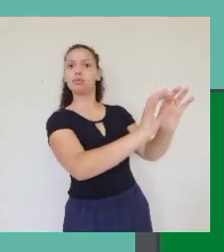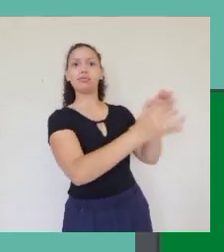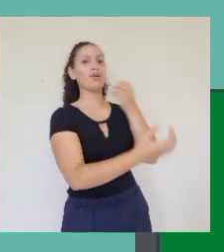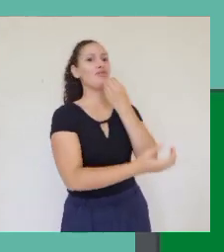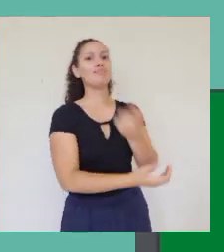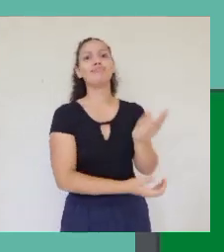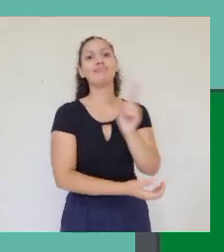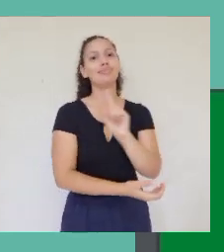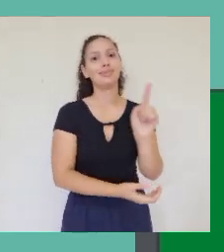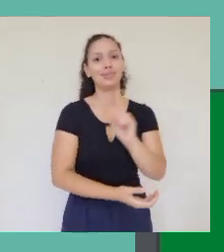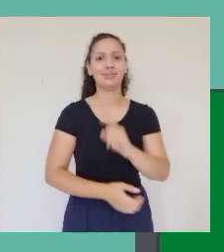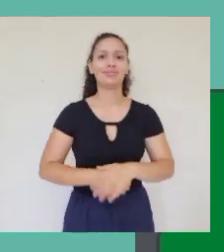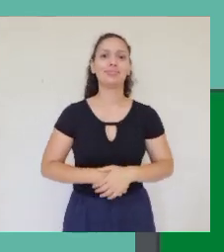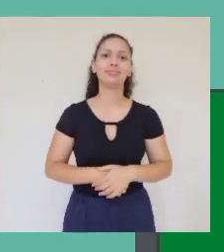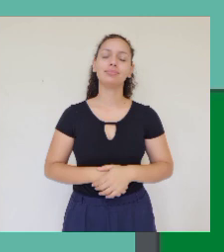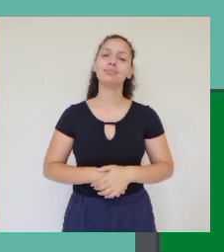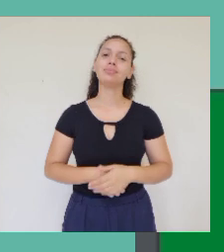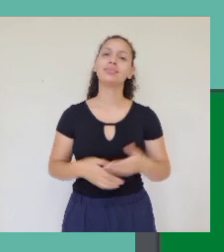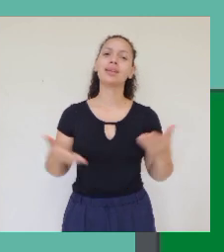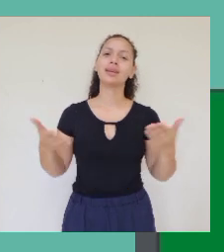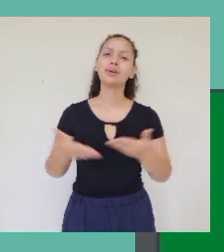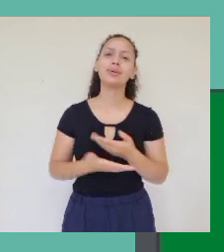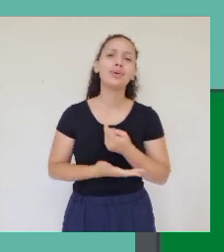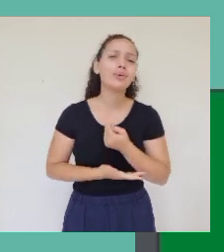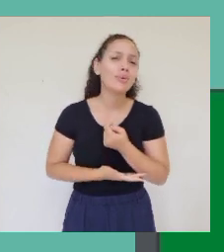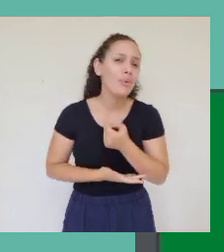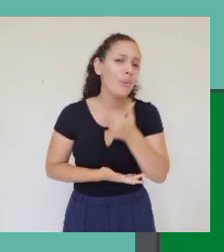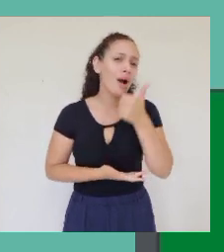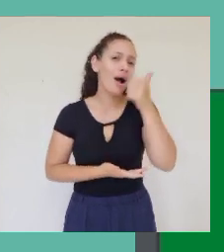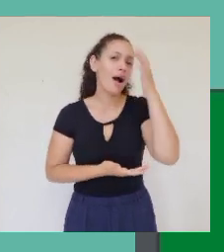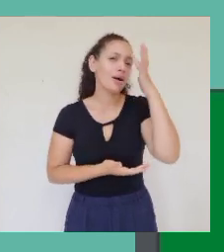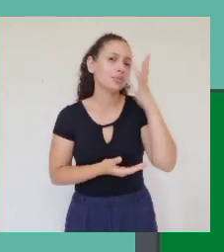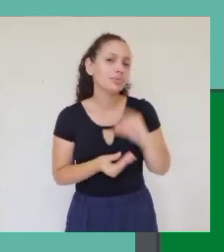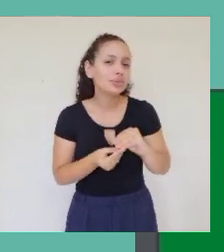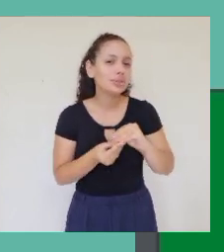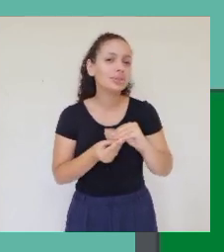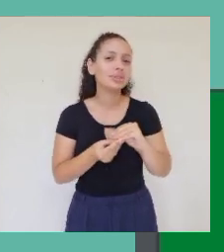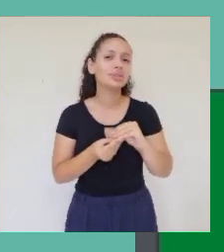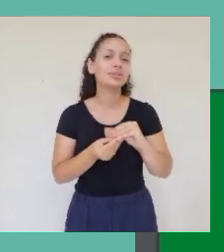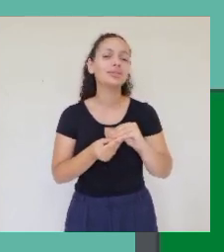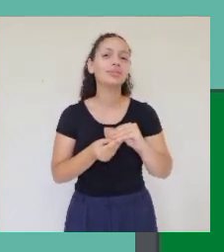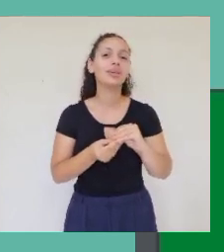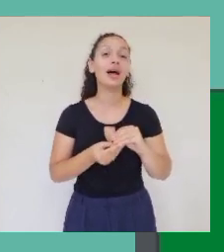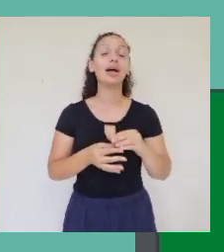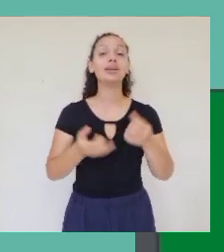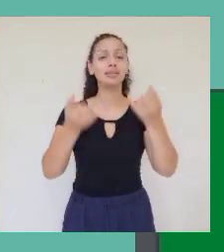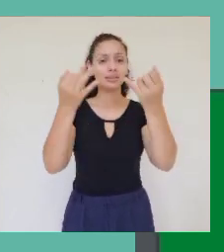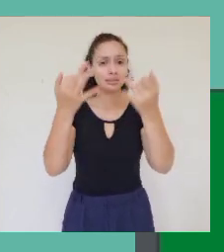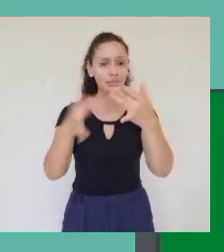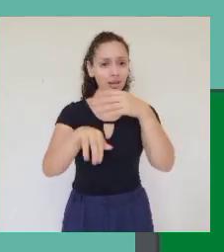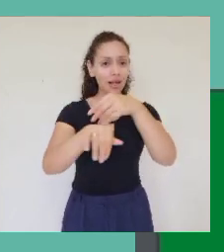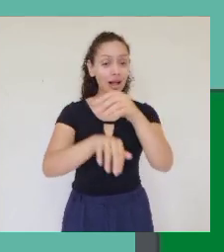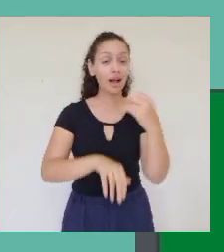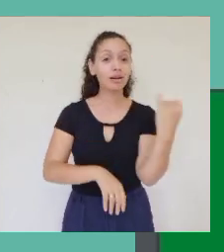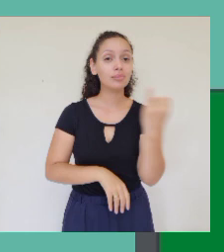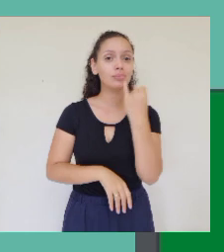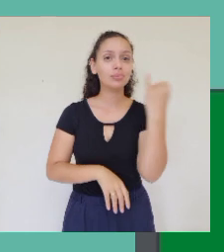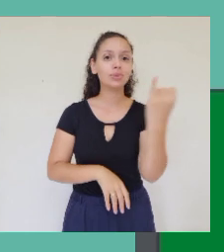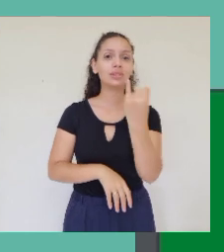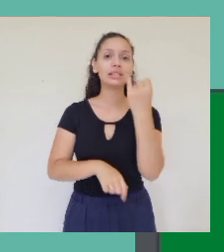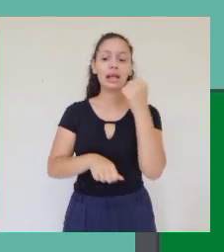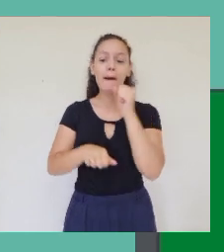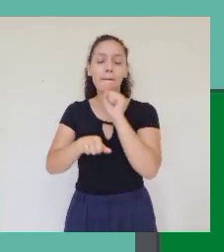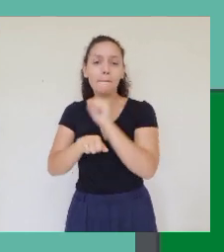Já estamos chegando no final, pessoal. Eu trouxe aqui agora a importância das pausas mais alongamentos, tá? Então, as pausas,